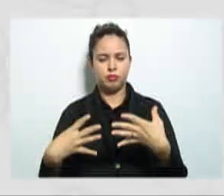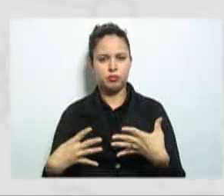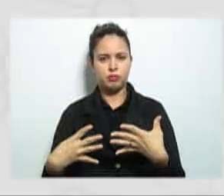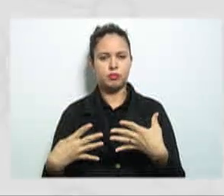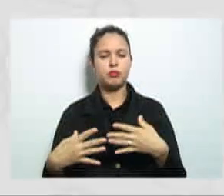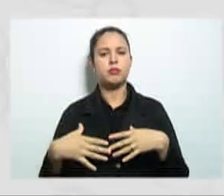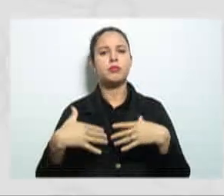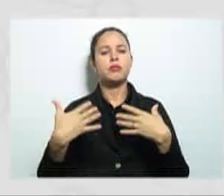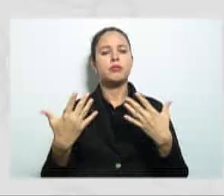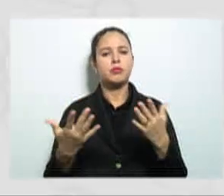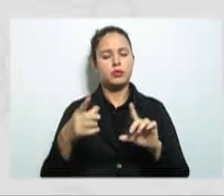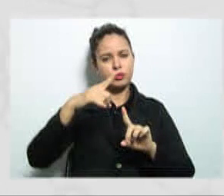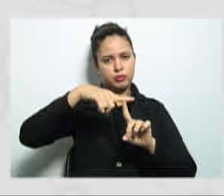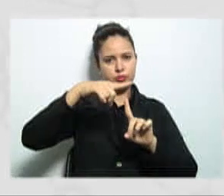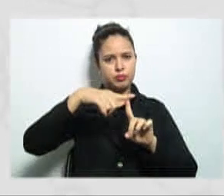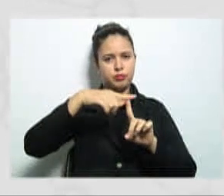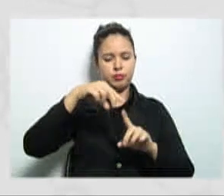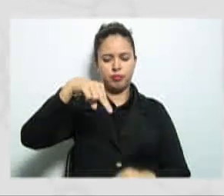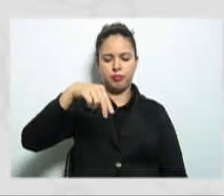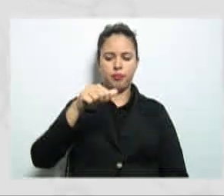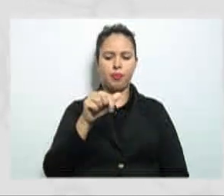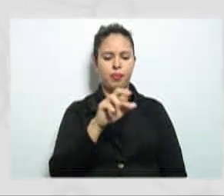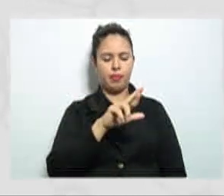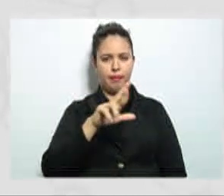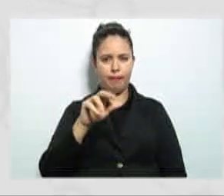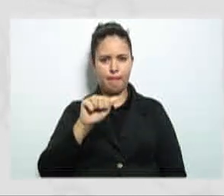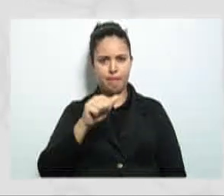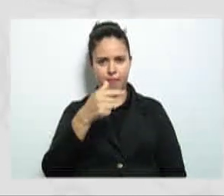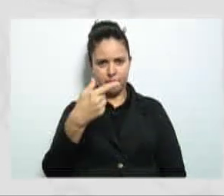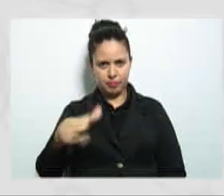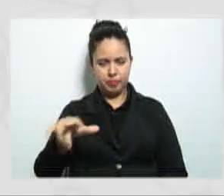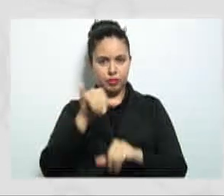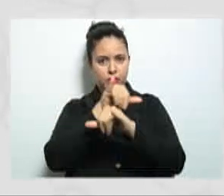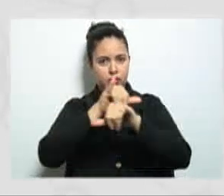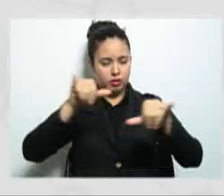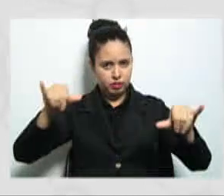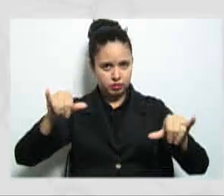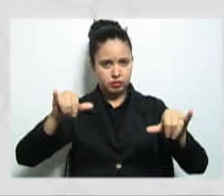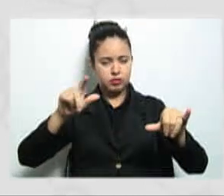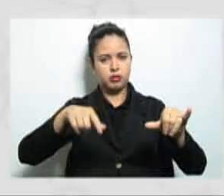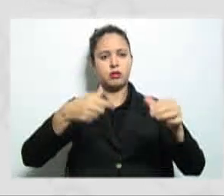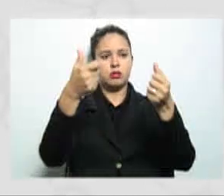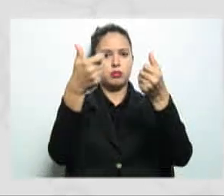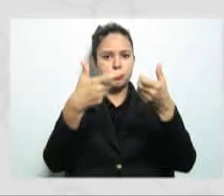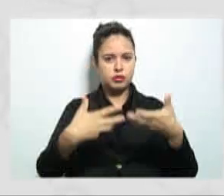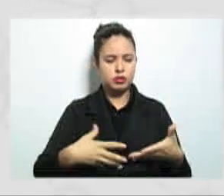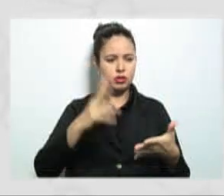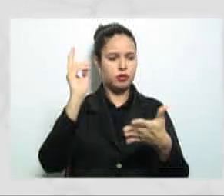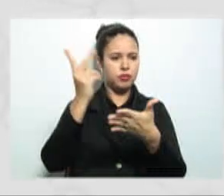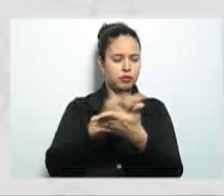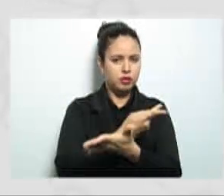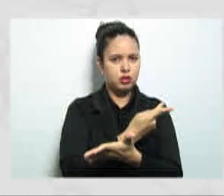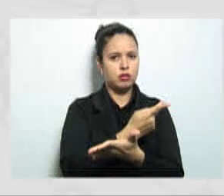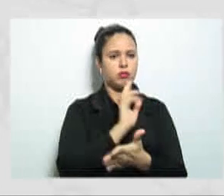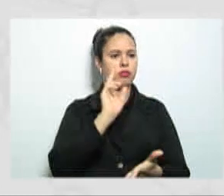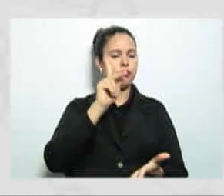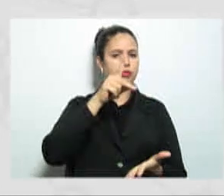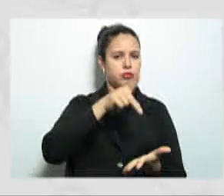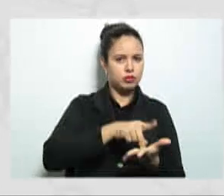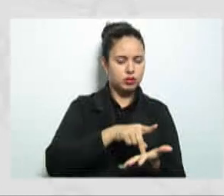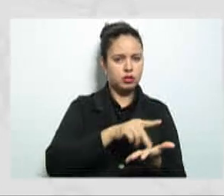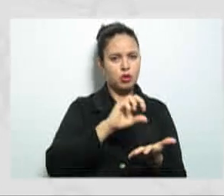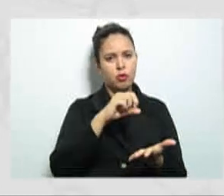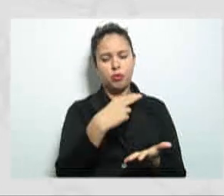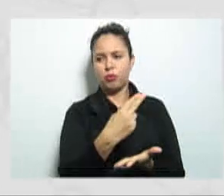professora? A narração é o texto que narra, relata fatos fictícios ou reais de forma ordenada.